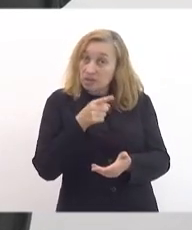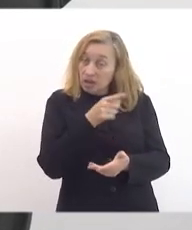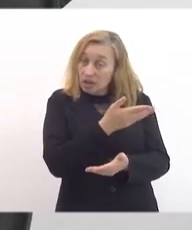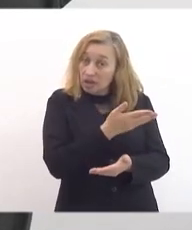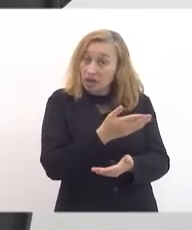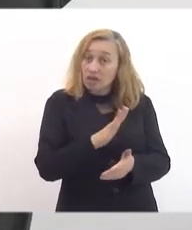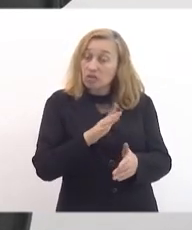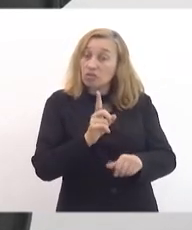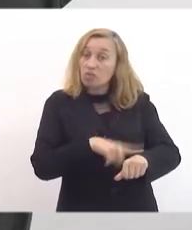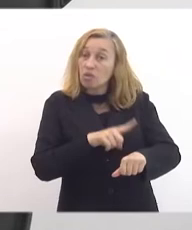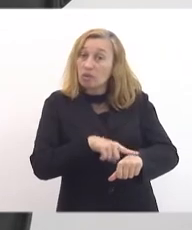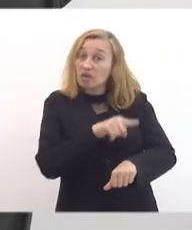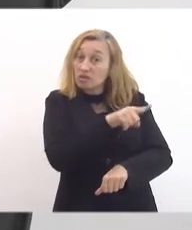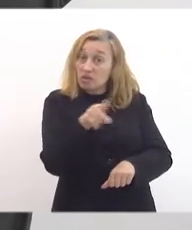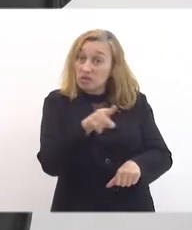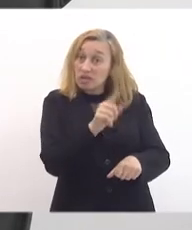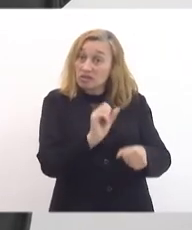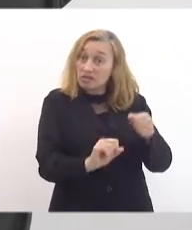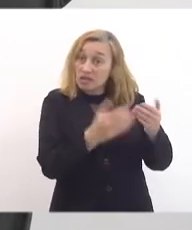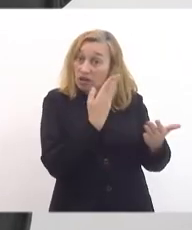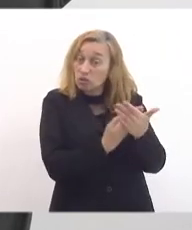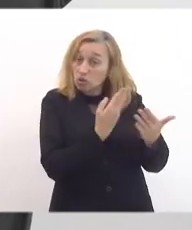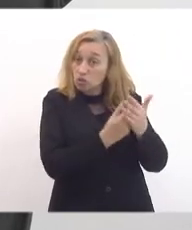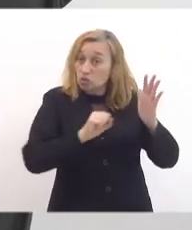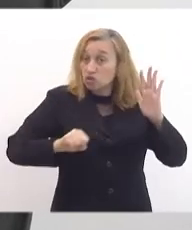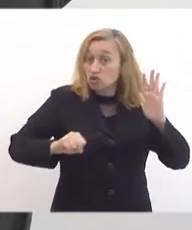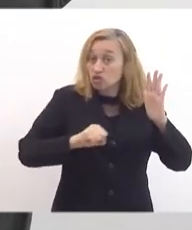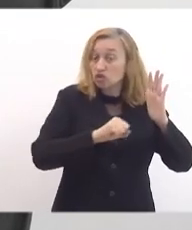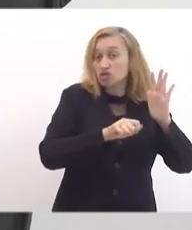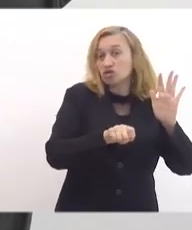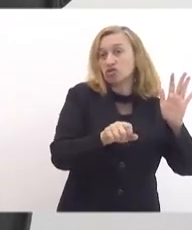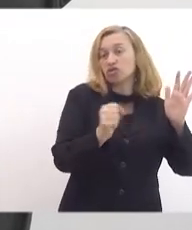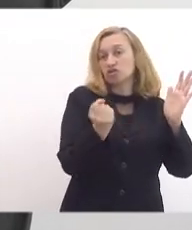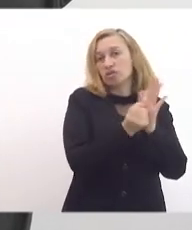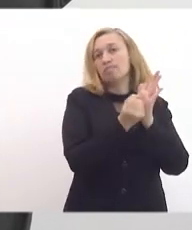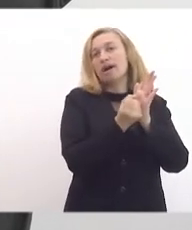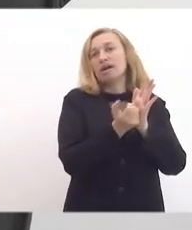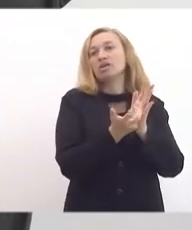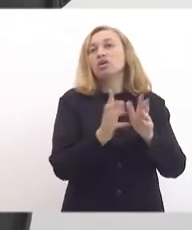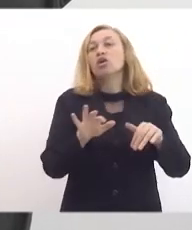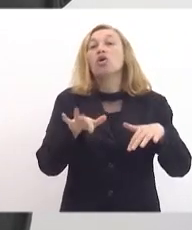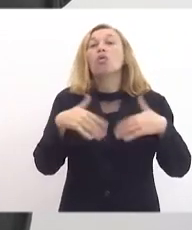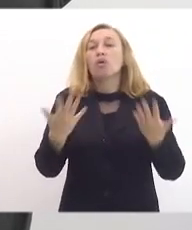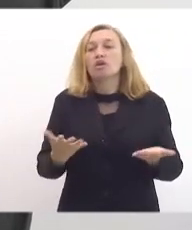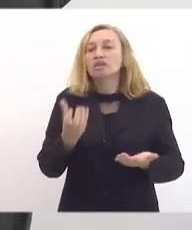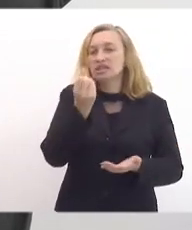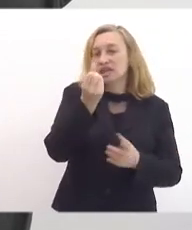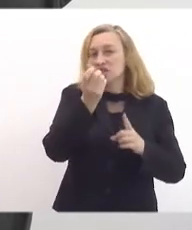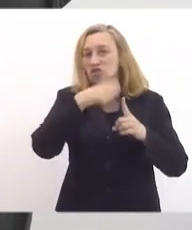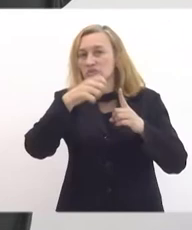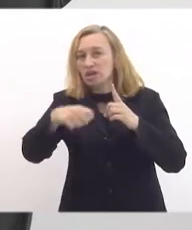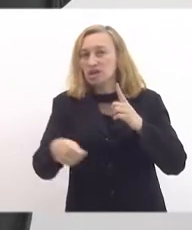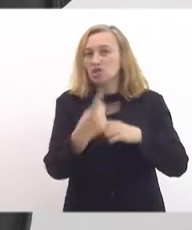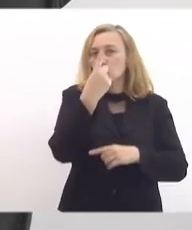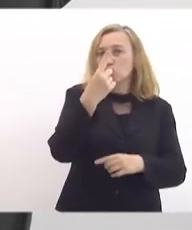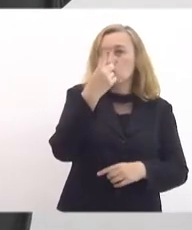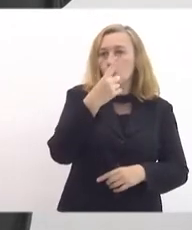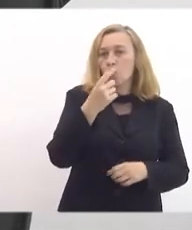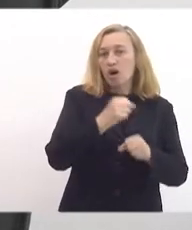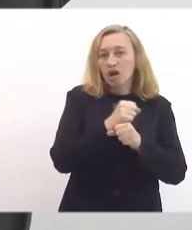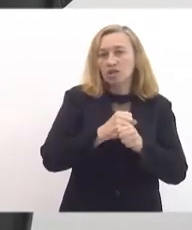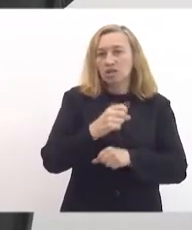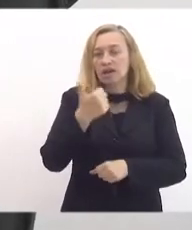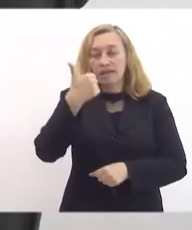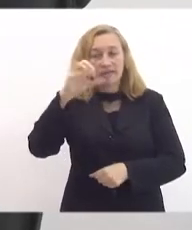vocês fizeram estudos de impacto quando daqui a seis meses daqui é um manda que a 10 quando